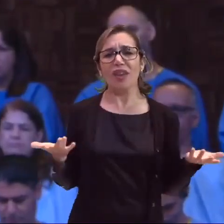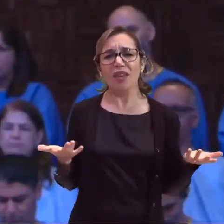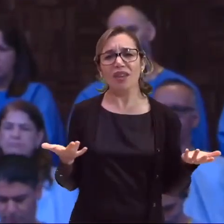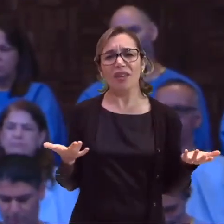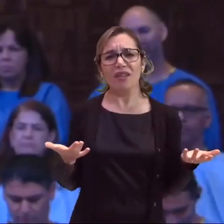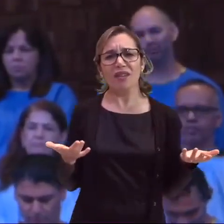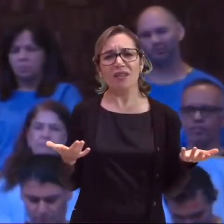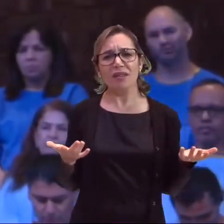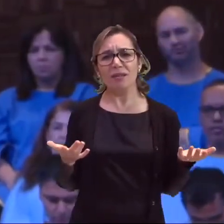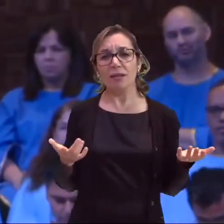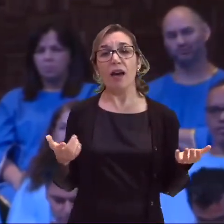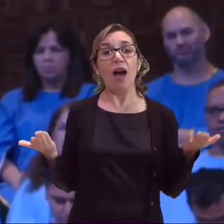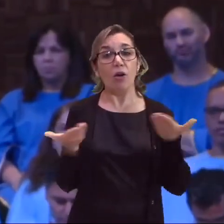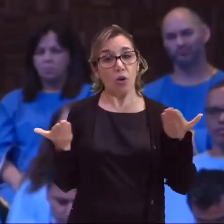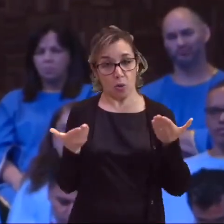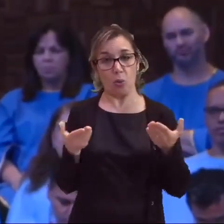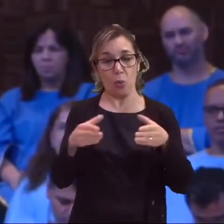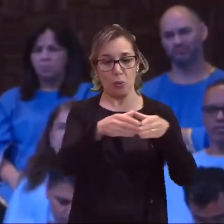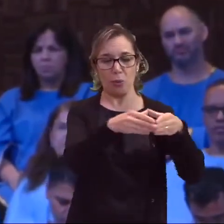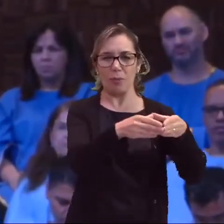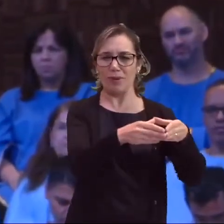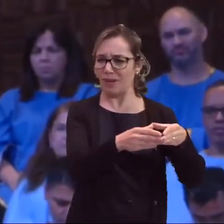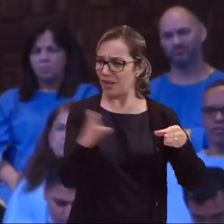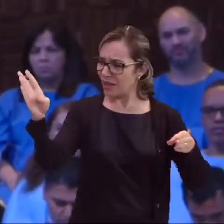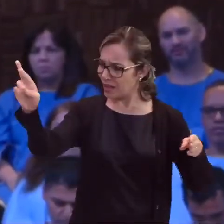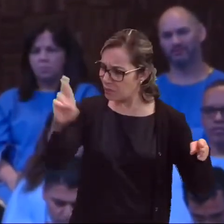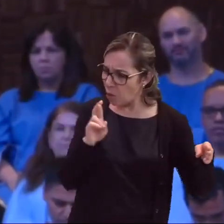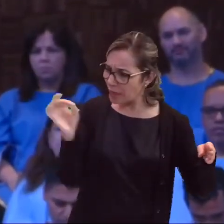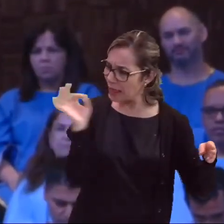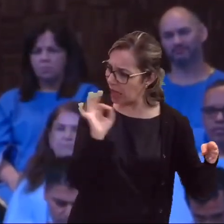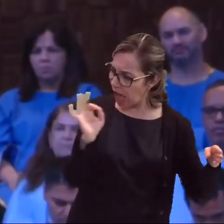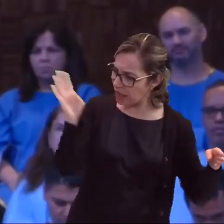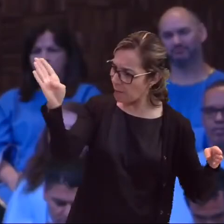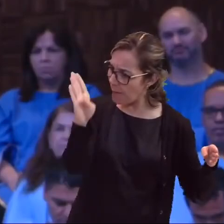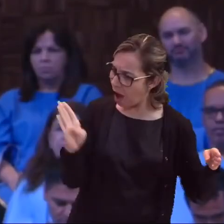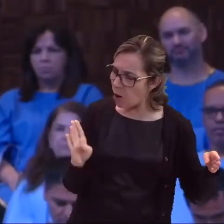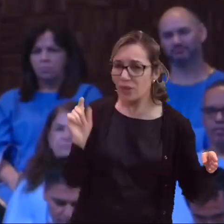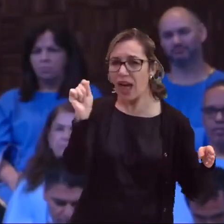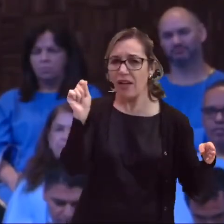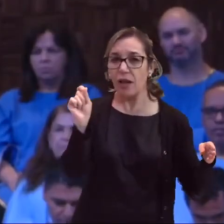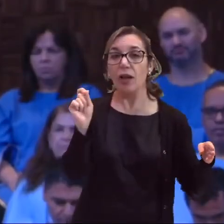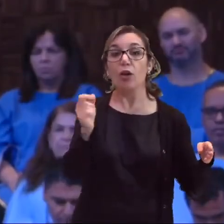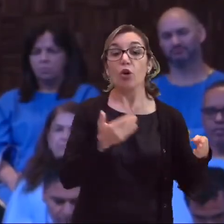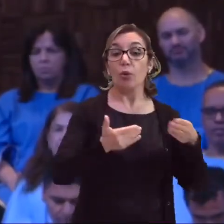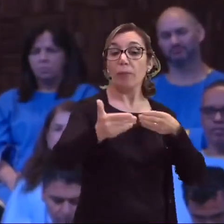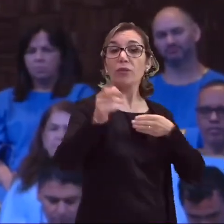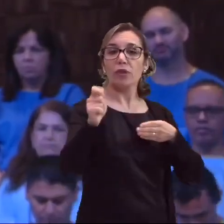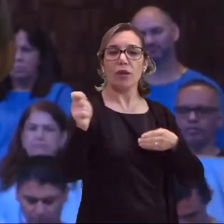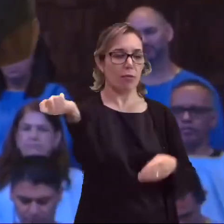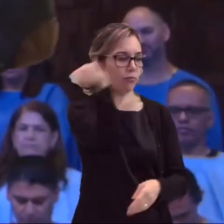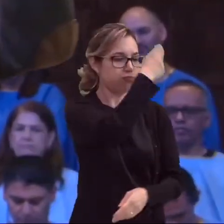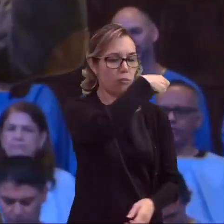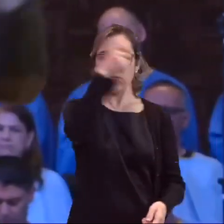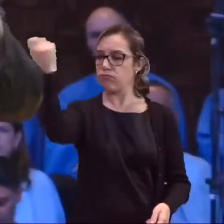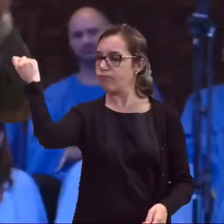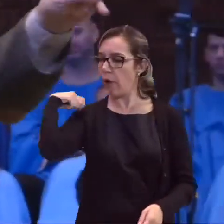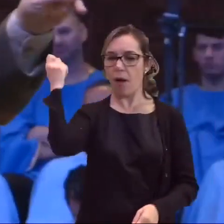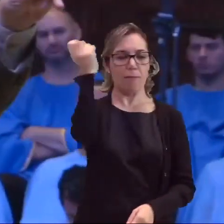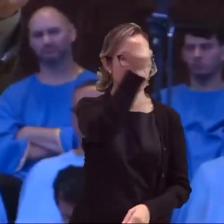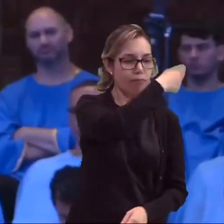eles começaram a se automutilar eles começaram a se cortar enquanto diziam essas coisas